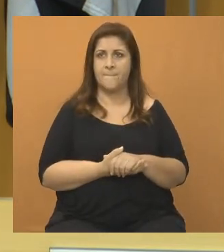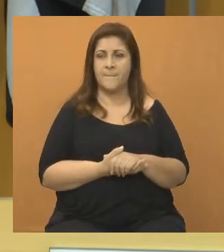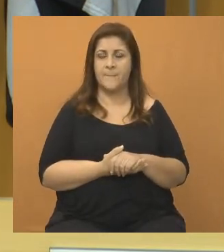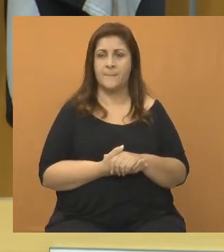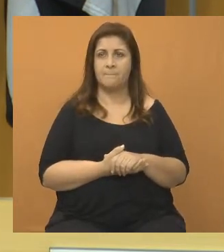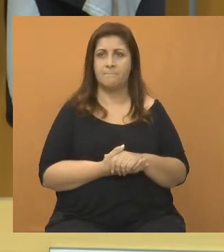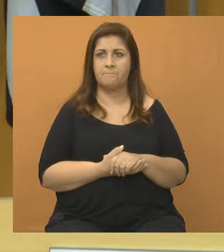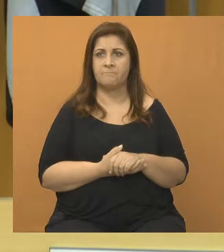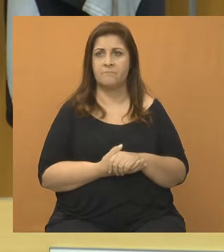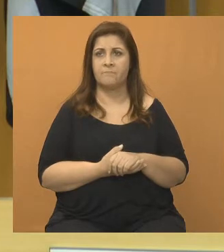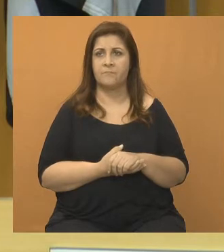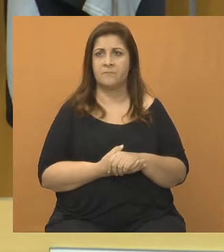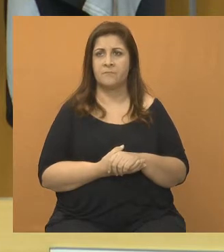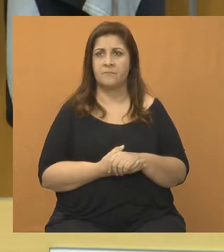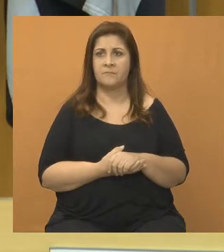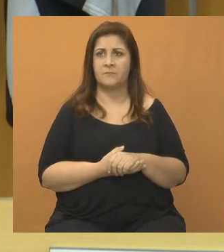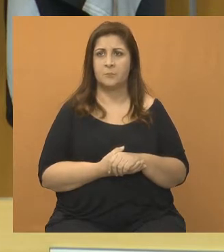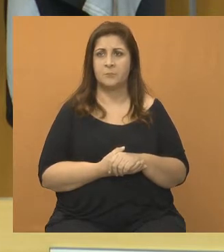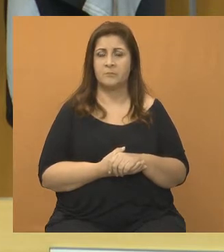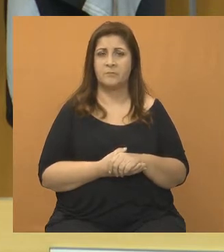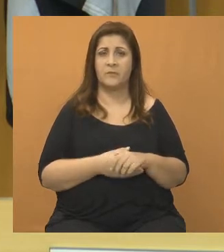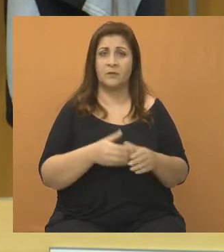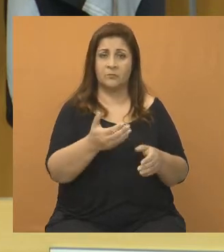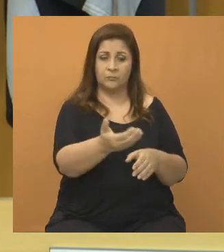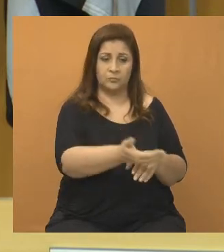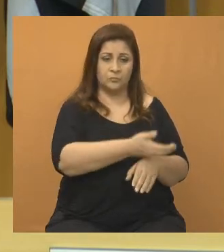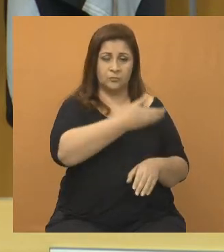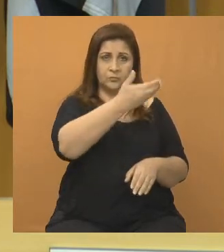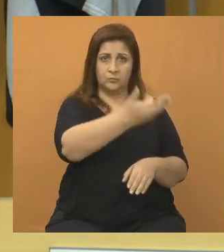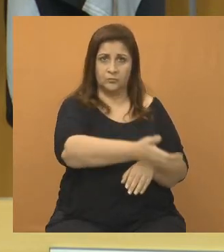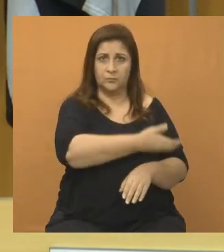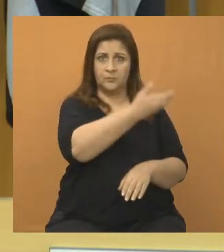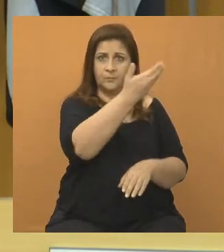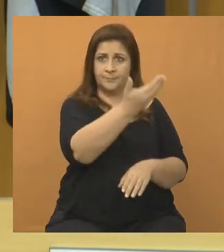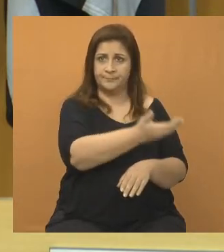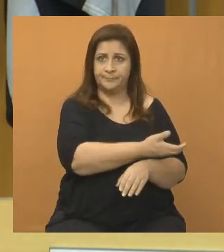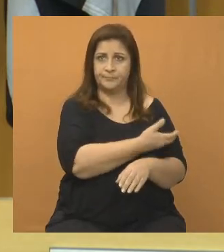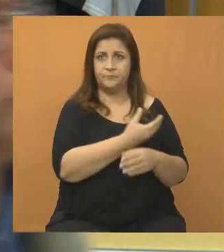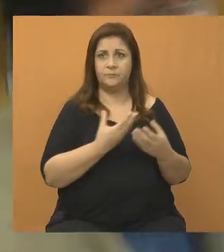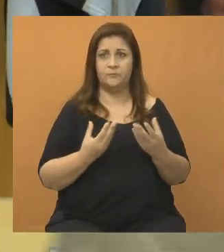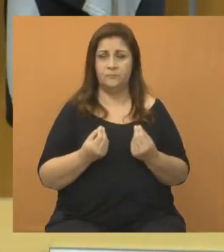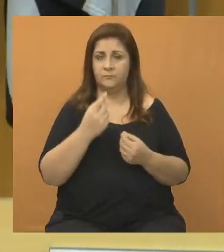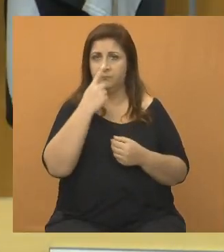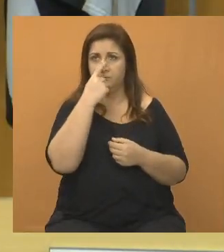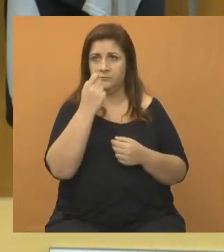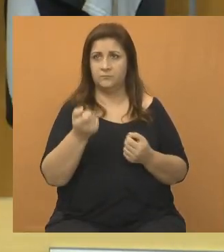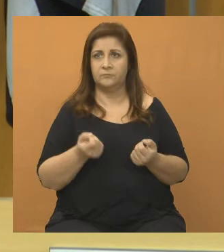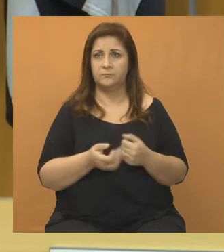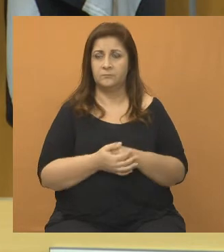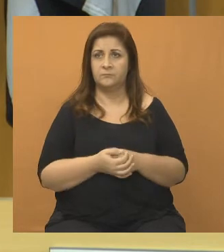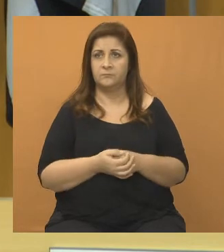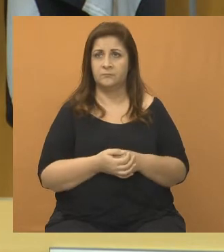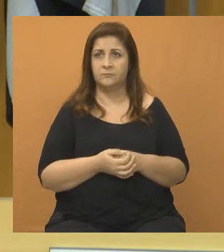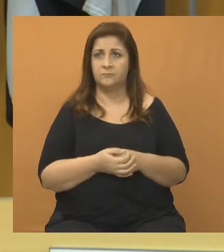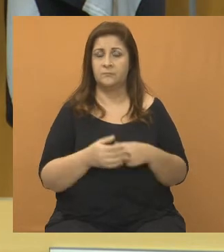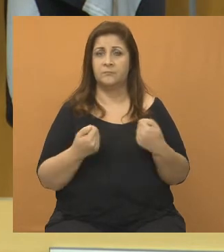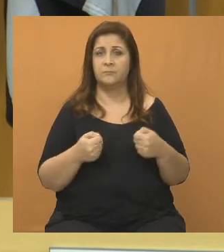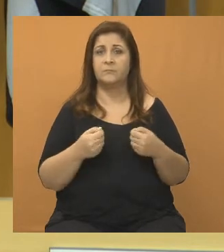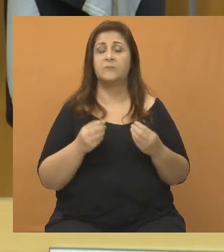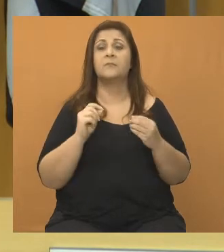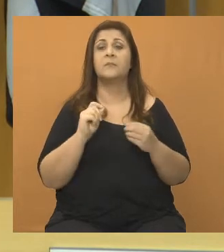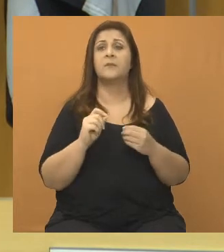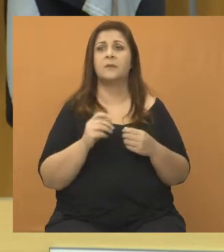rio ficasse mais sujo. E toda essa, quando você tira um volume, toneladas de lixo, você tem que dar um destino para esse